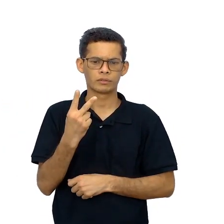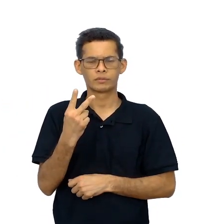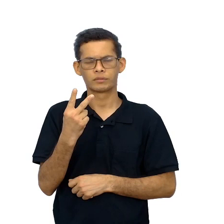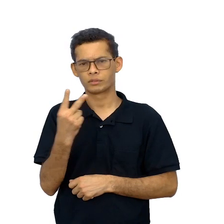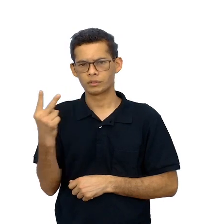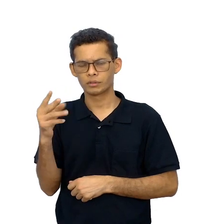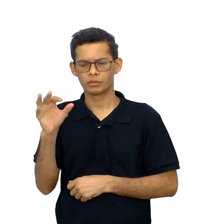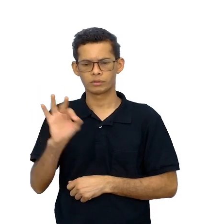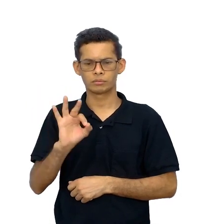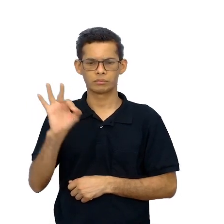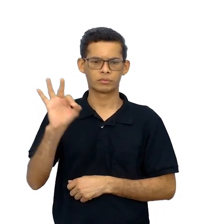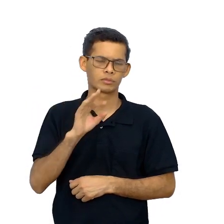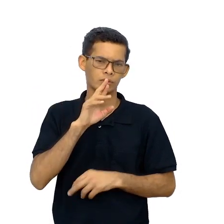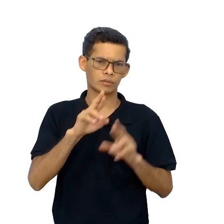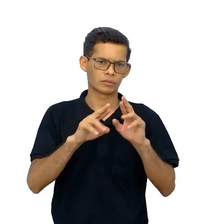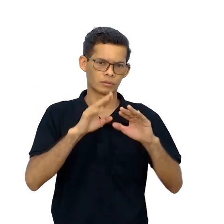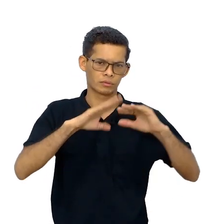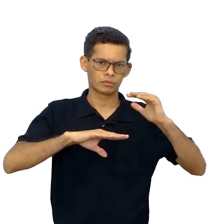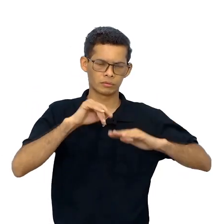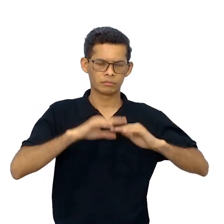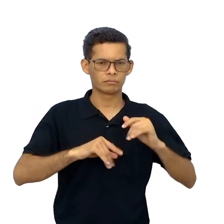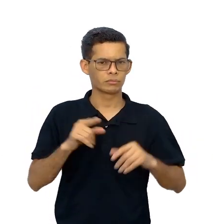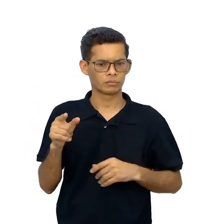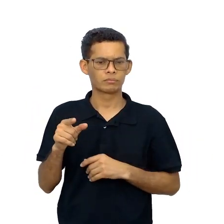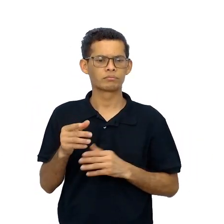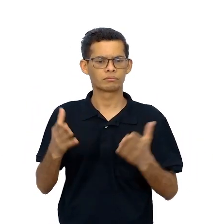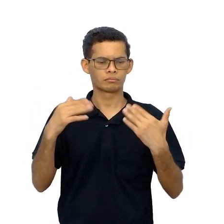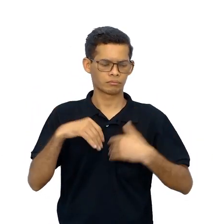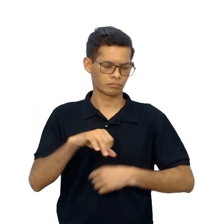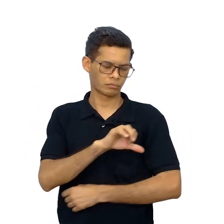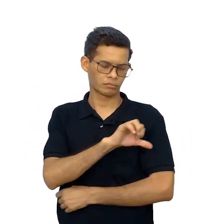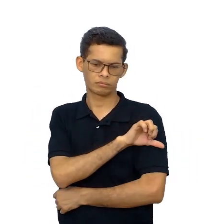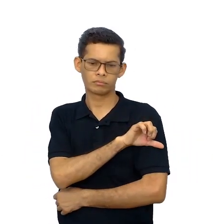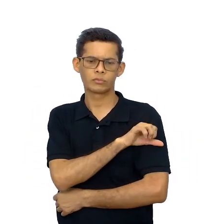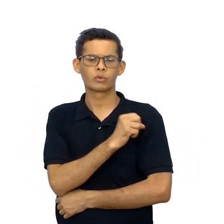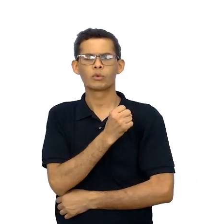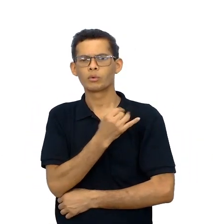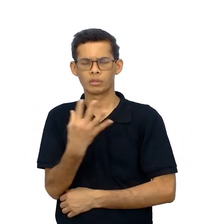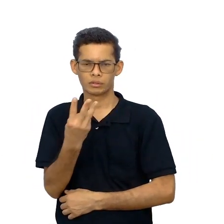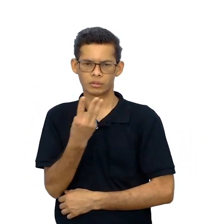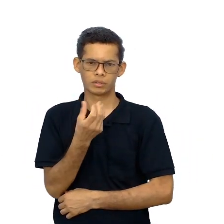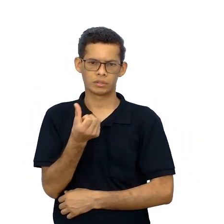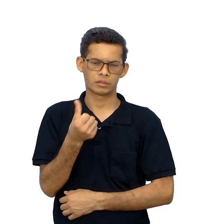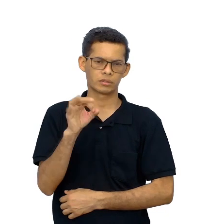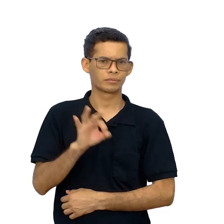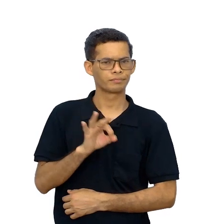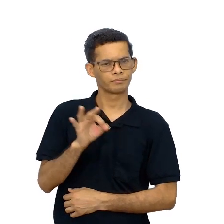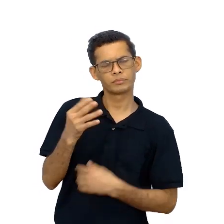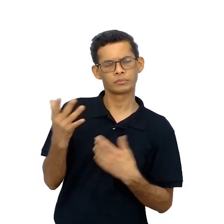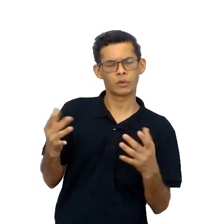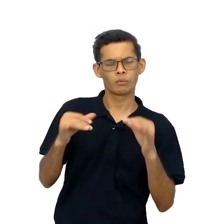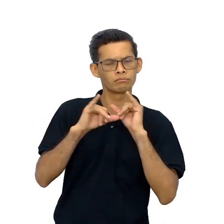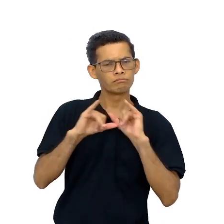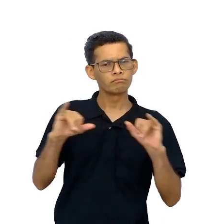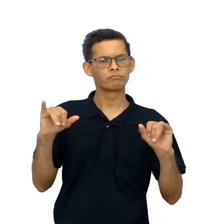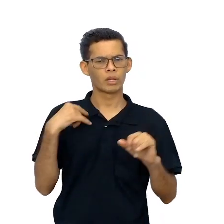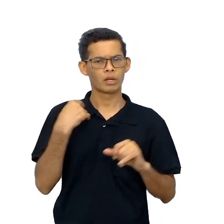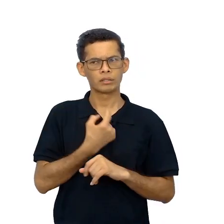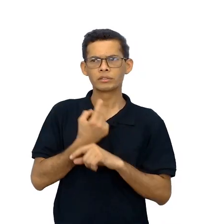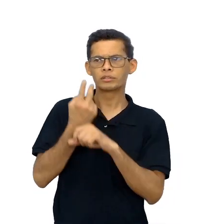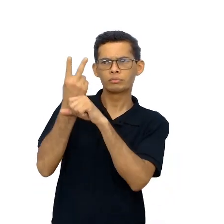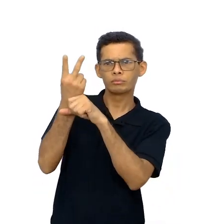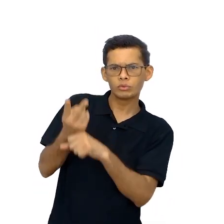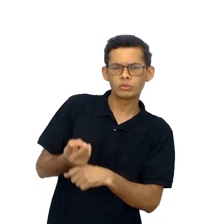a essa habilidade, e aqui do nono ano, só 36%. Como eu falei para vocês, nós vamos buscar os dados